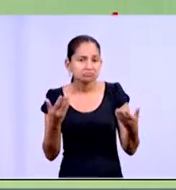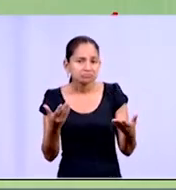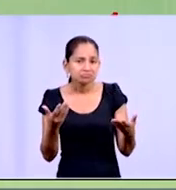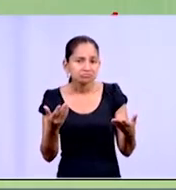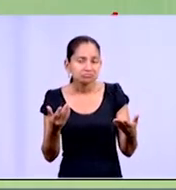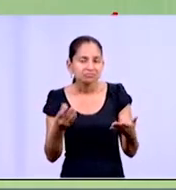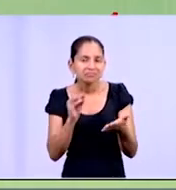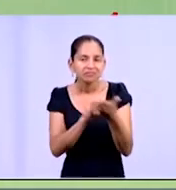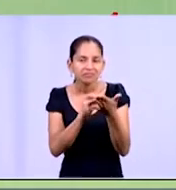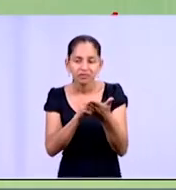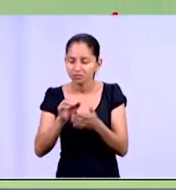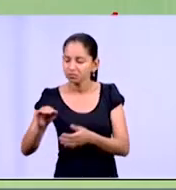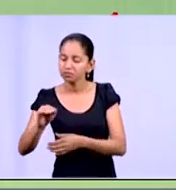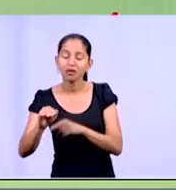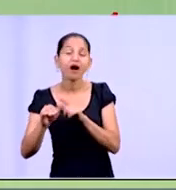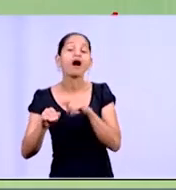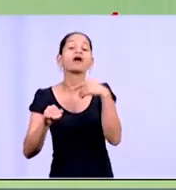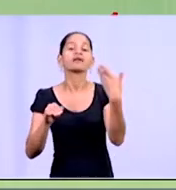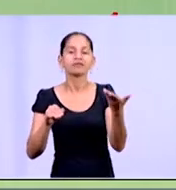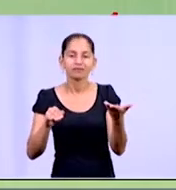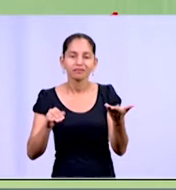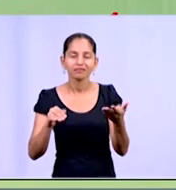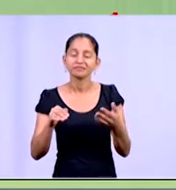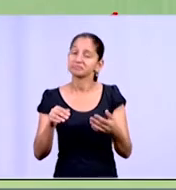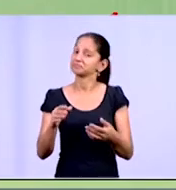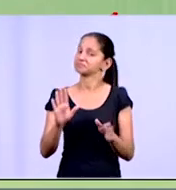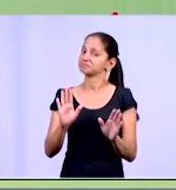Cadê o mouse?